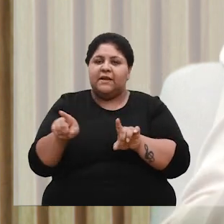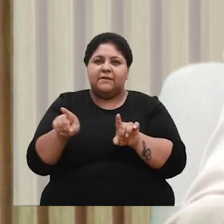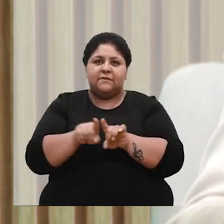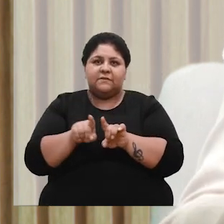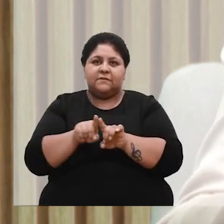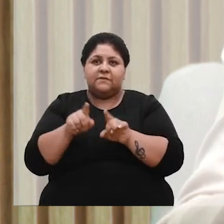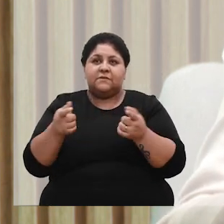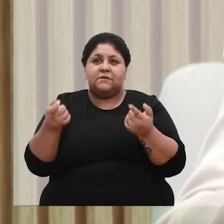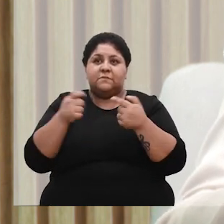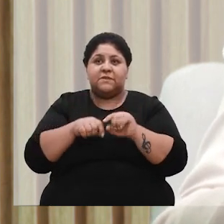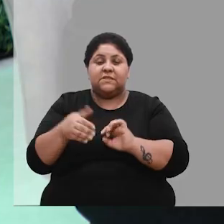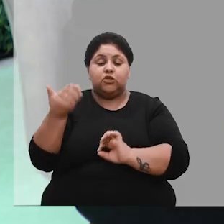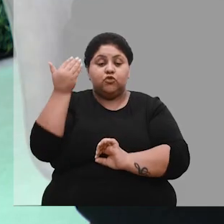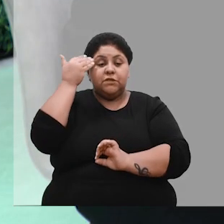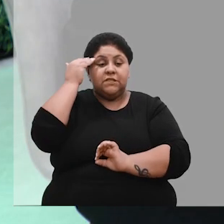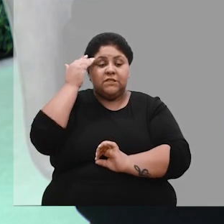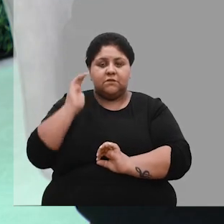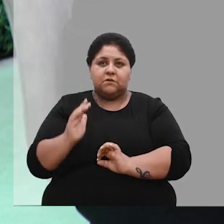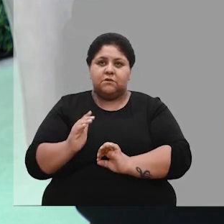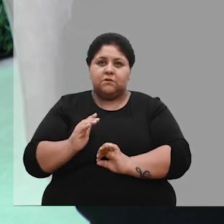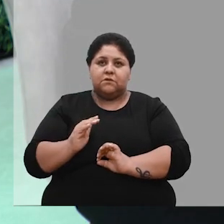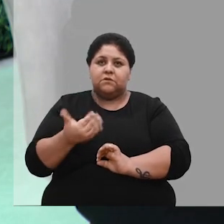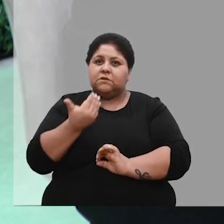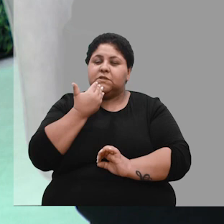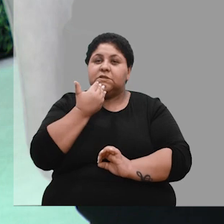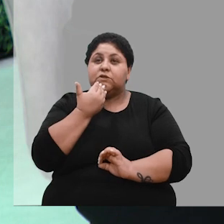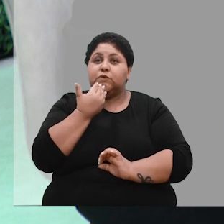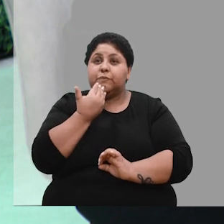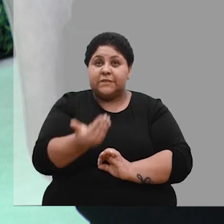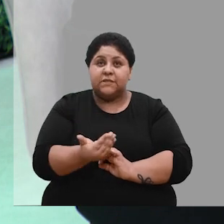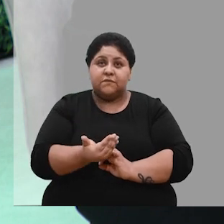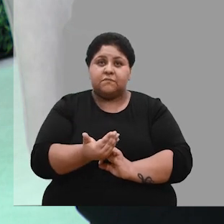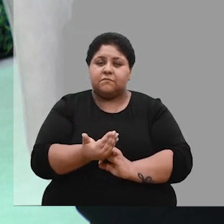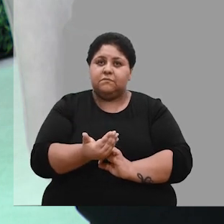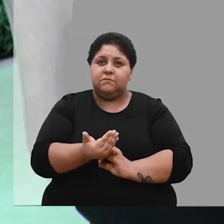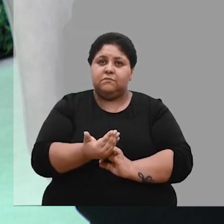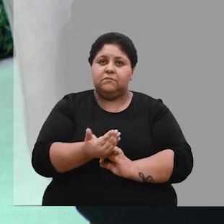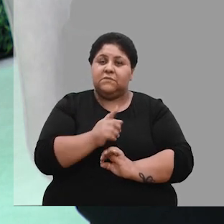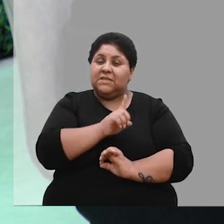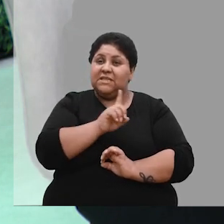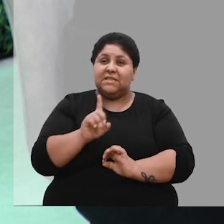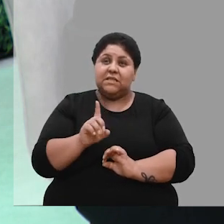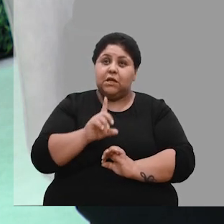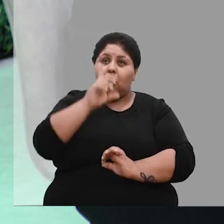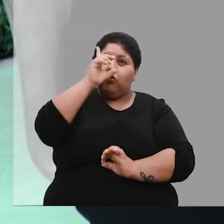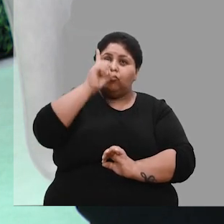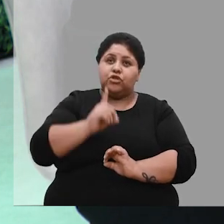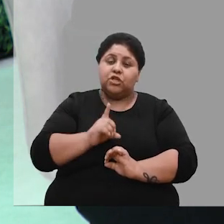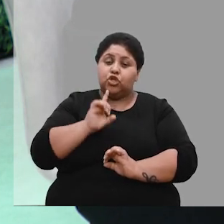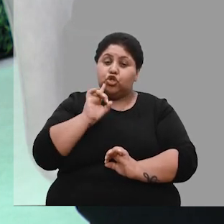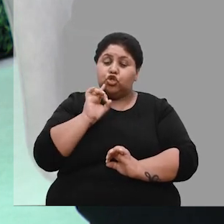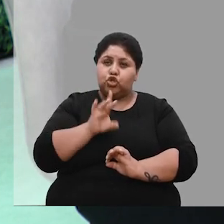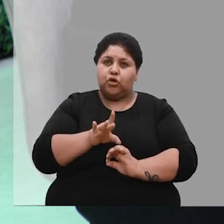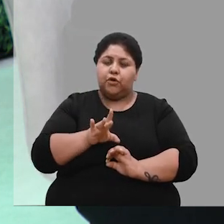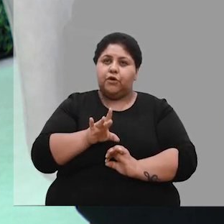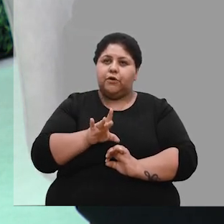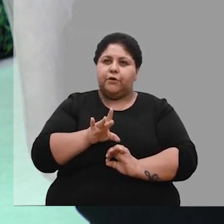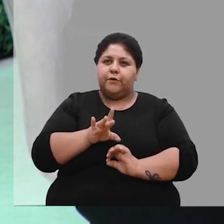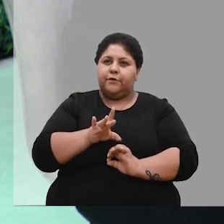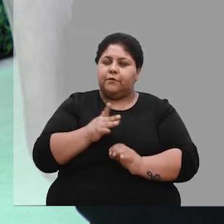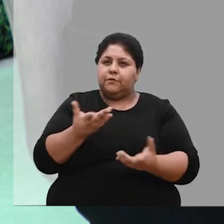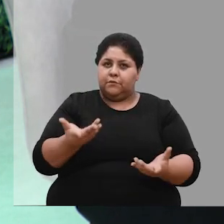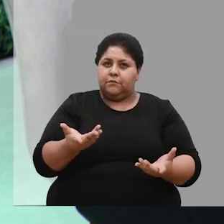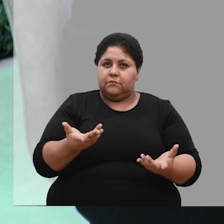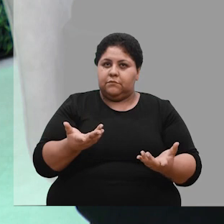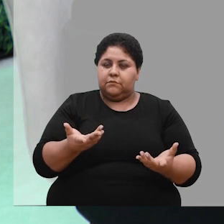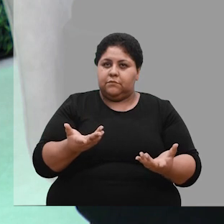geral, mas das mulheres também. Que elas precisam entender que isso elas não estão pedindo algo que não é de direito. É um direito,